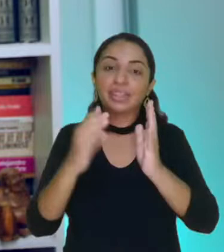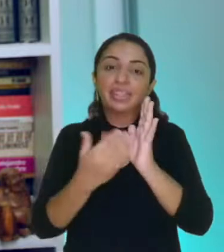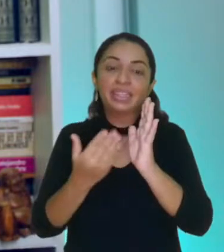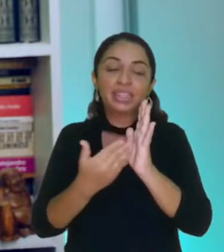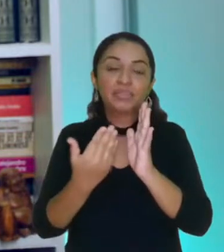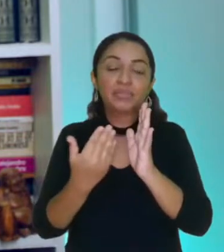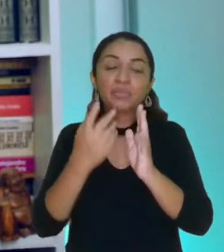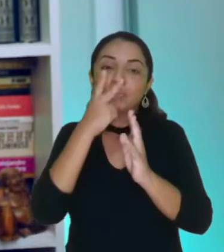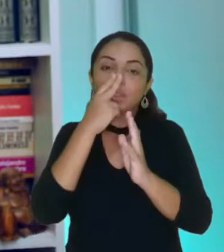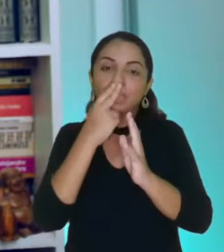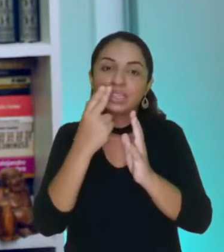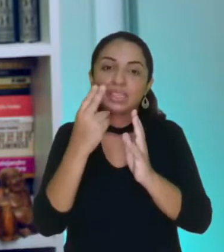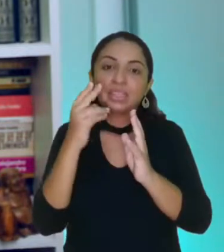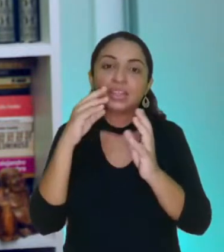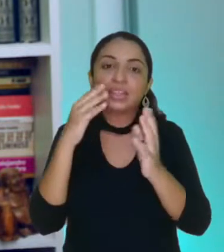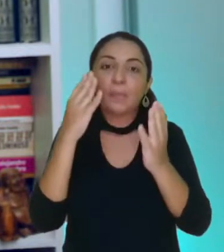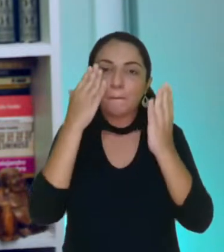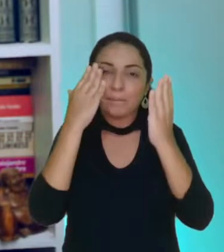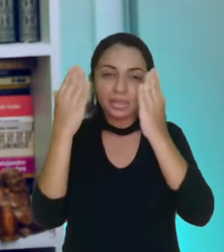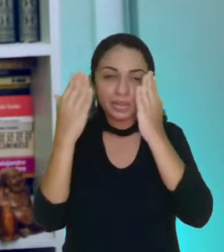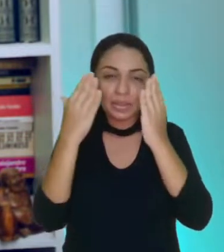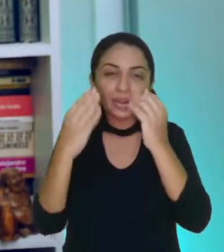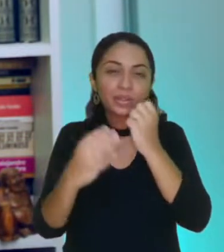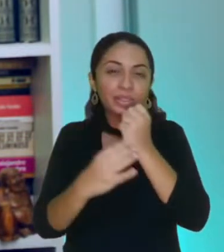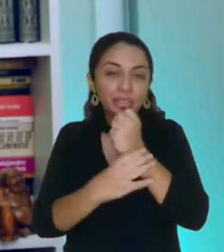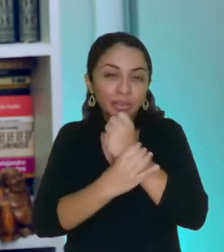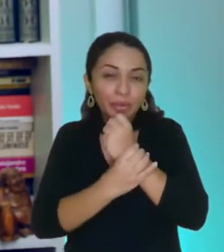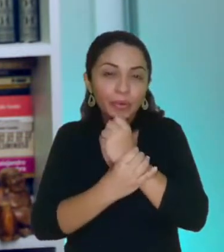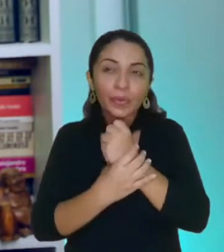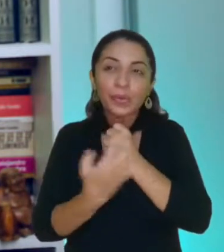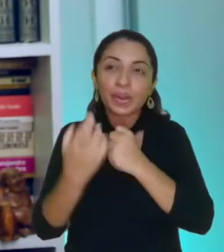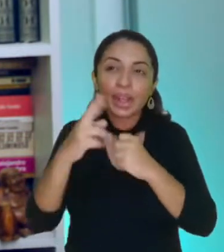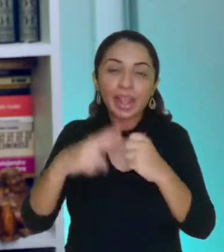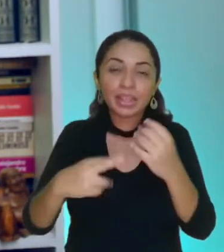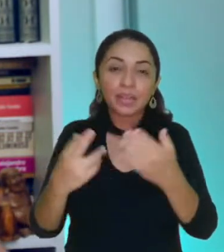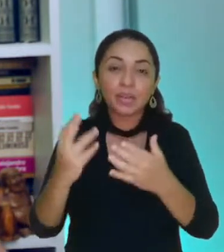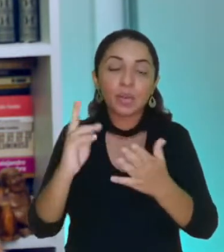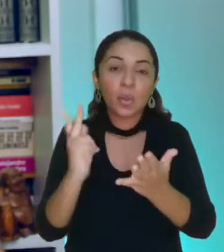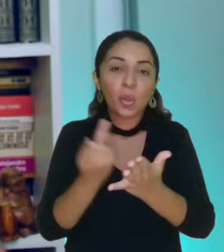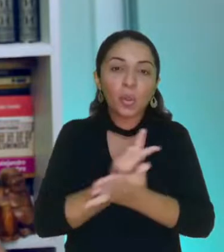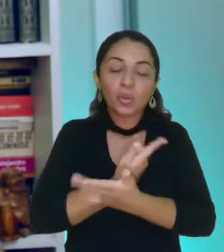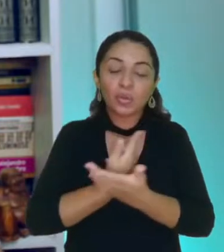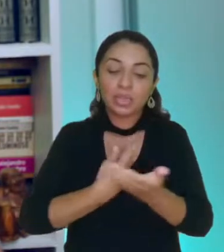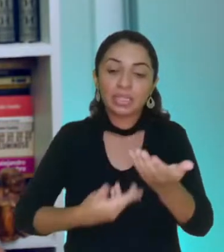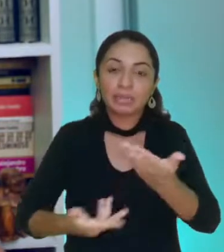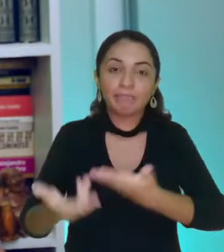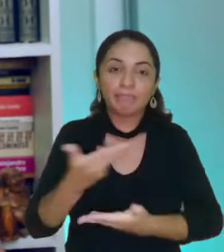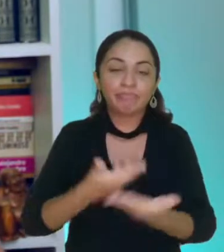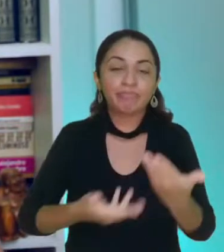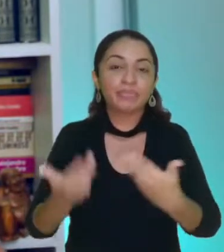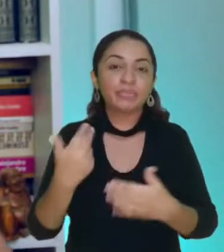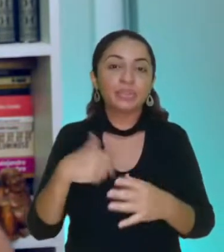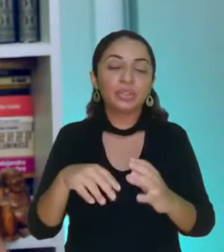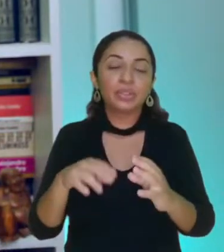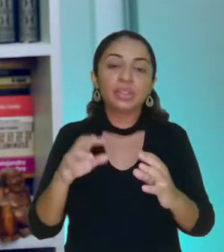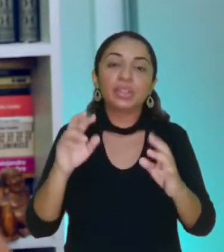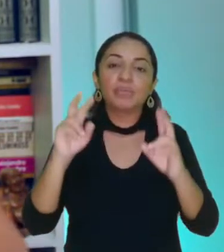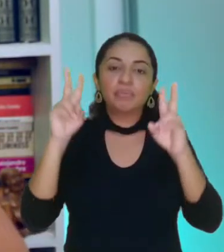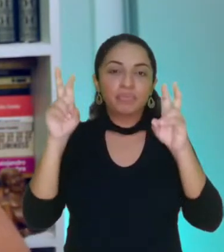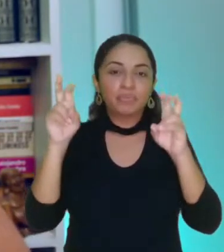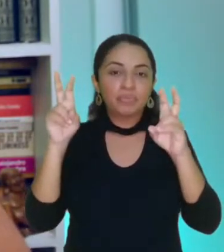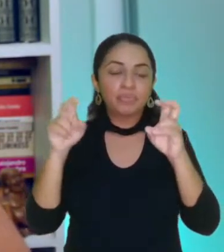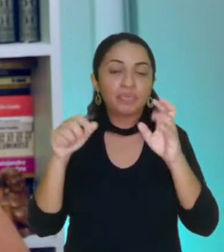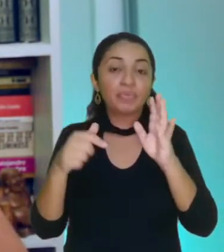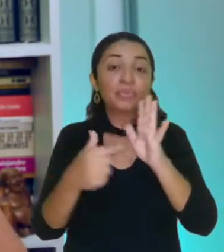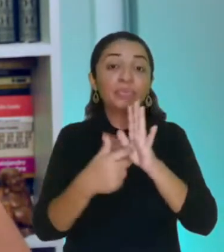seguro conhecimento de causa e dos motivos psicológicos, com inspirações dostoievskiana. O Processo Mauritius. Me conta